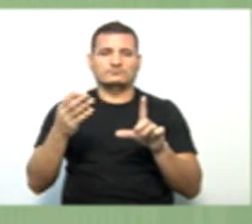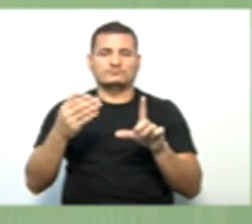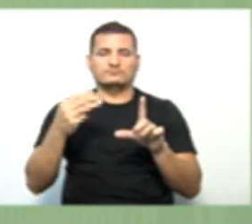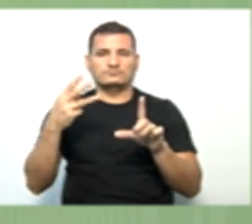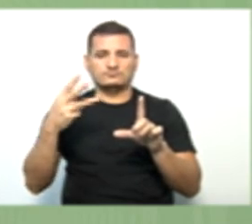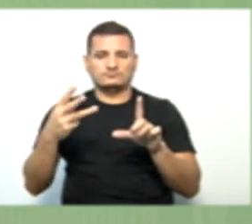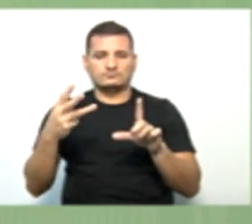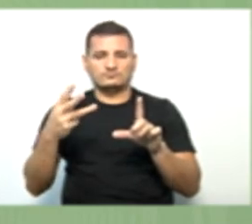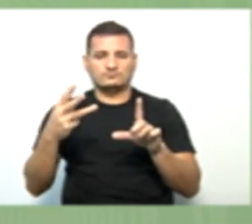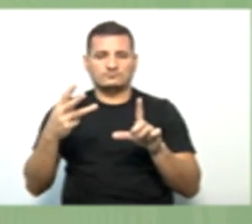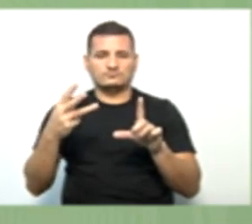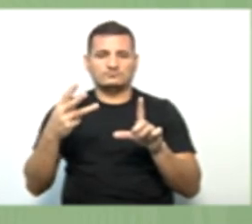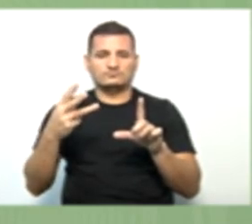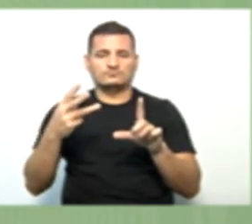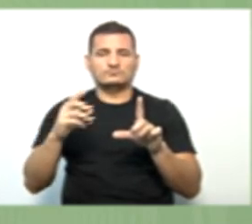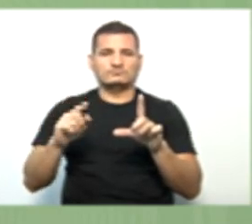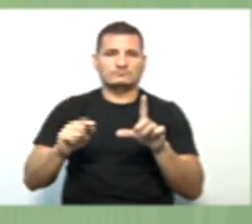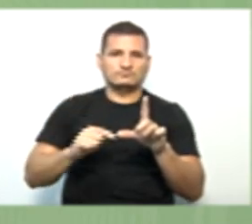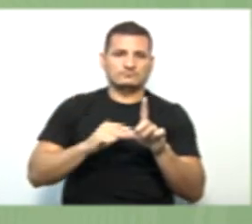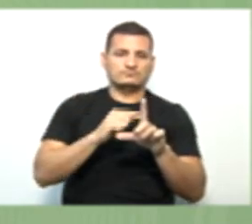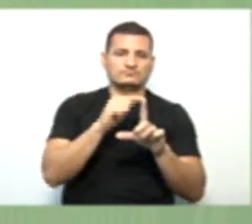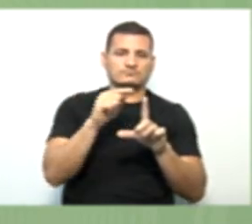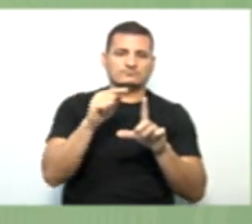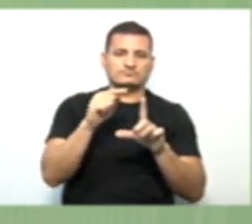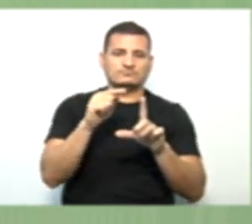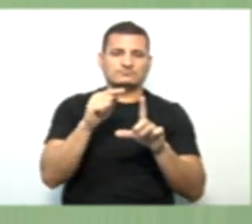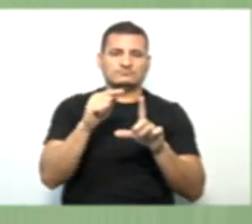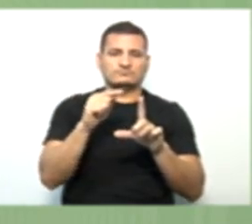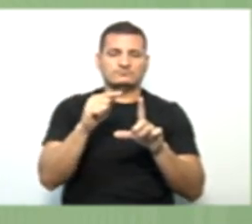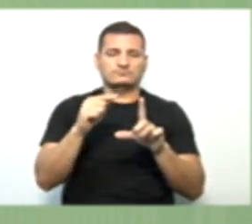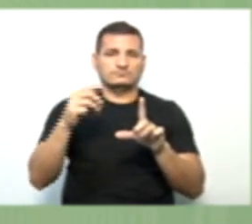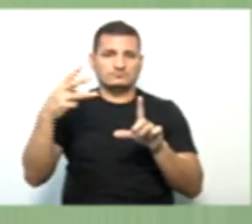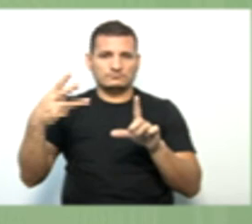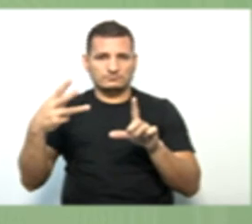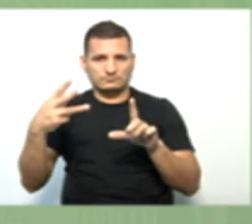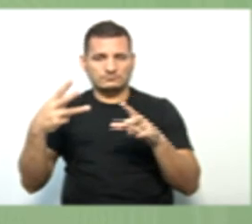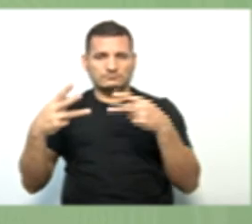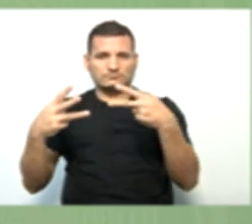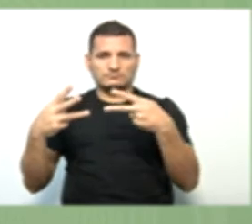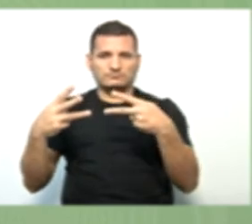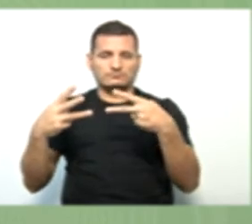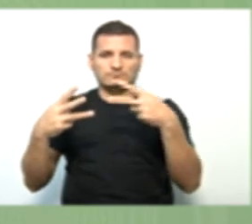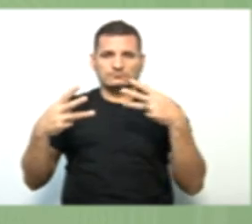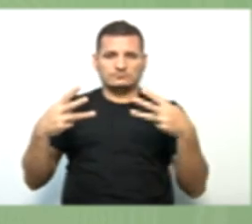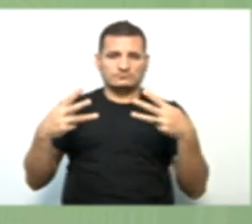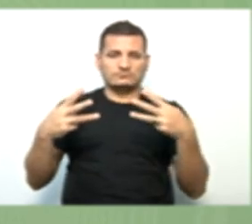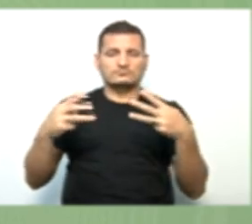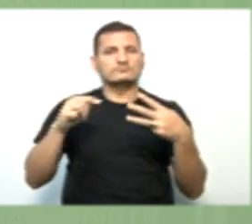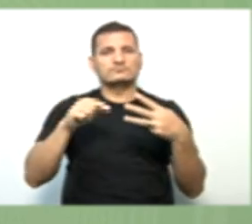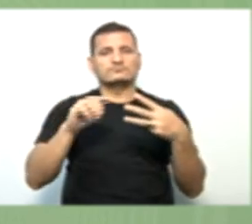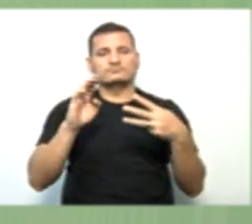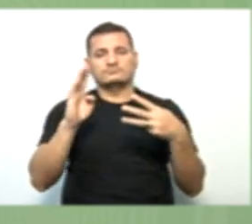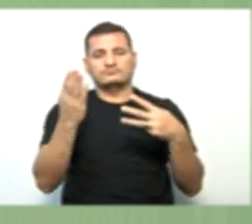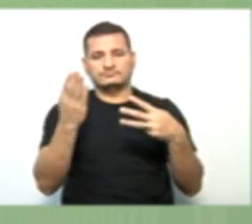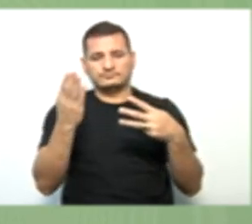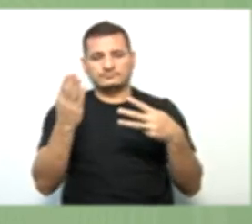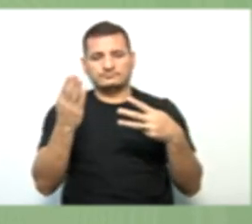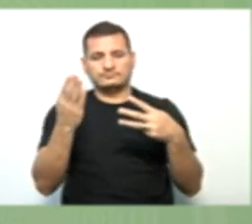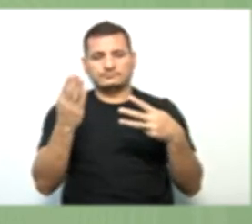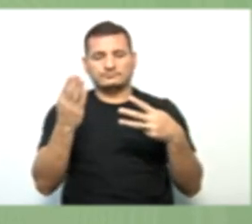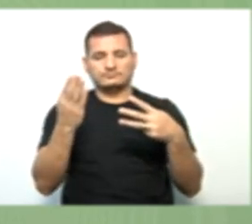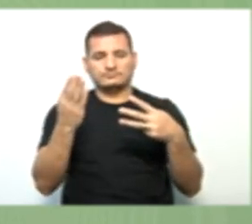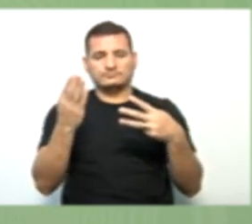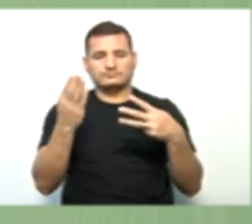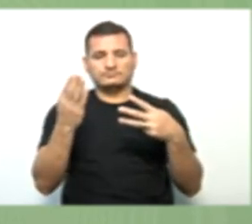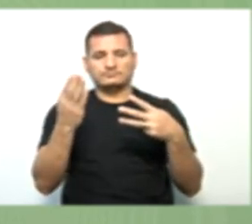agora. Daí ele volta e testa. 3 é menor que 3? Aí isso dá falso, né? Porque 3 não é menor